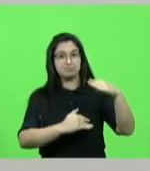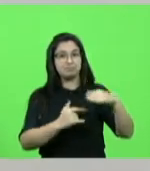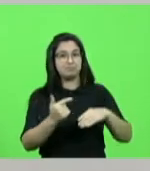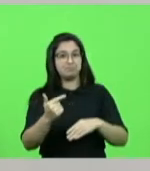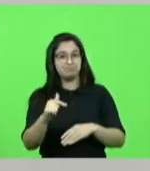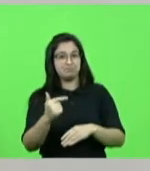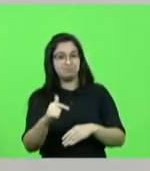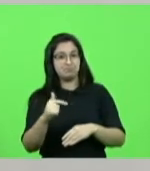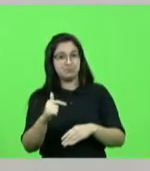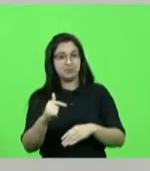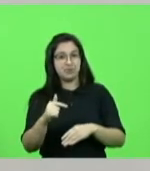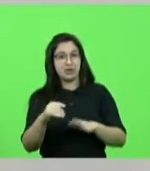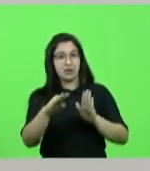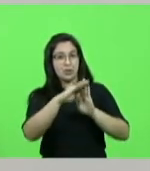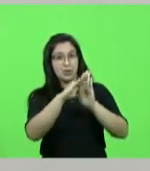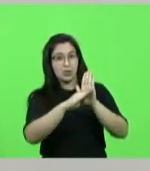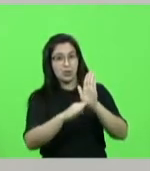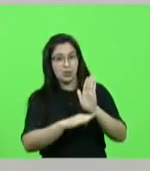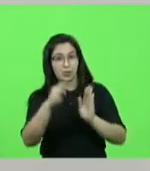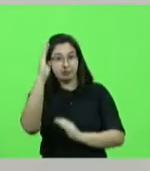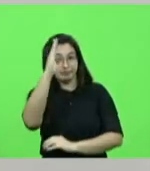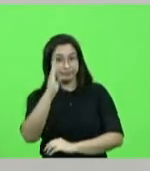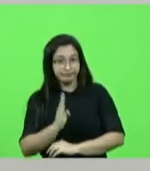o Plano Nacional de Educação,